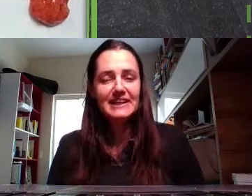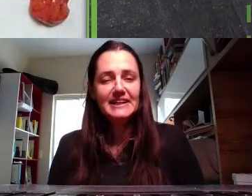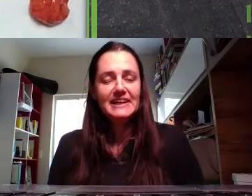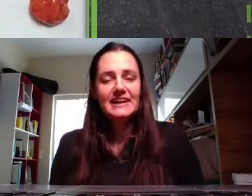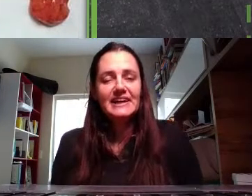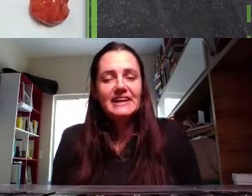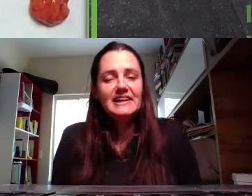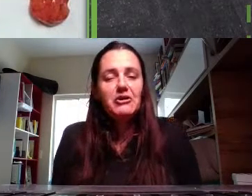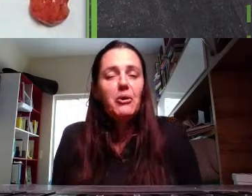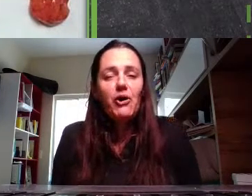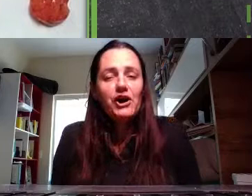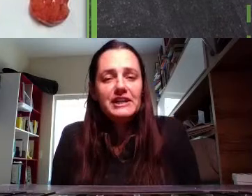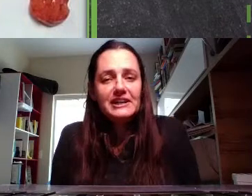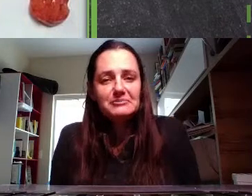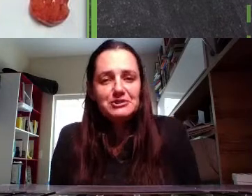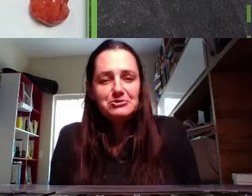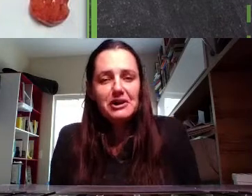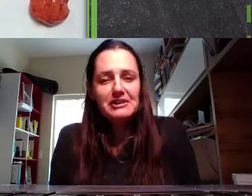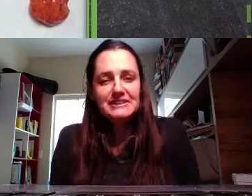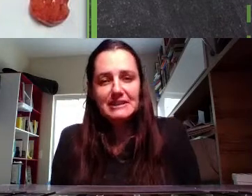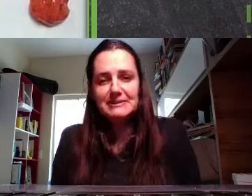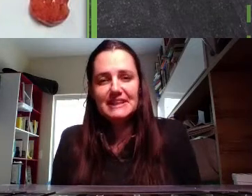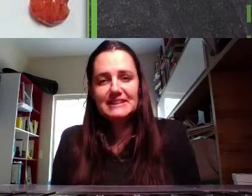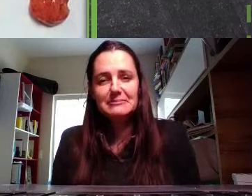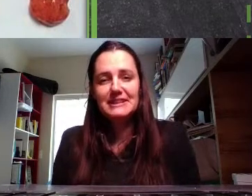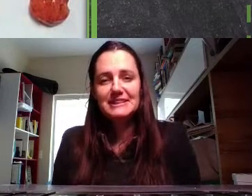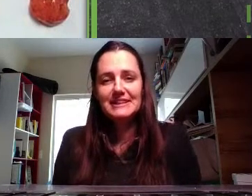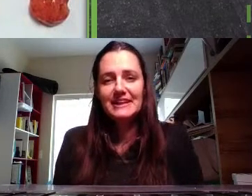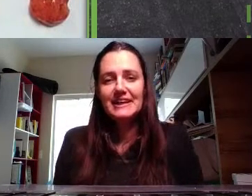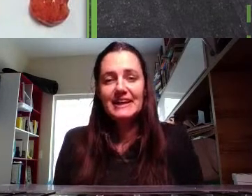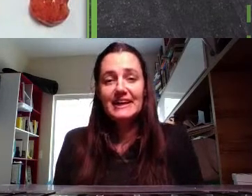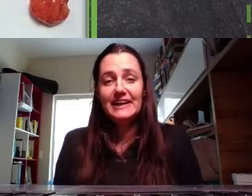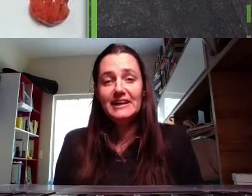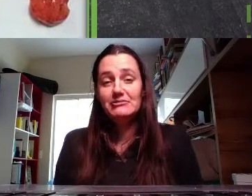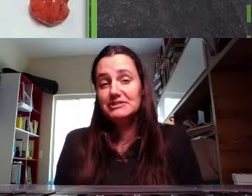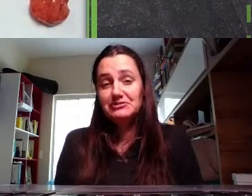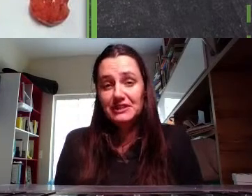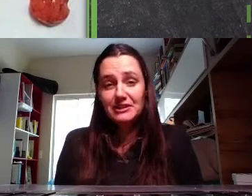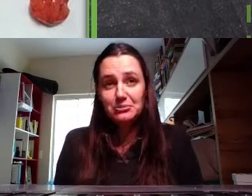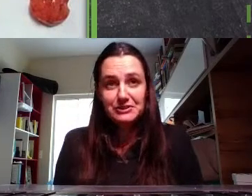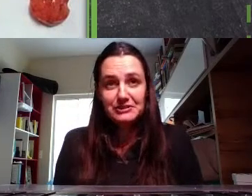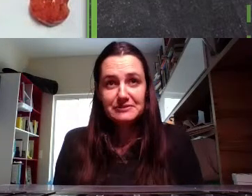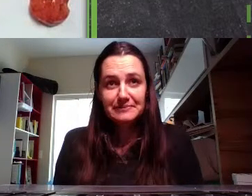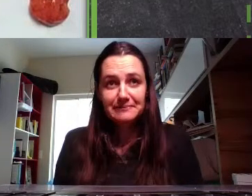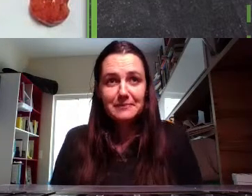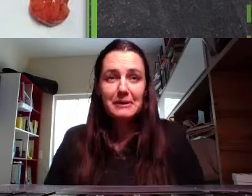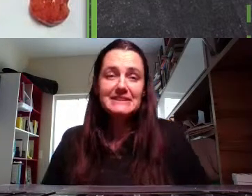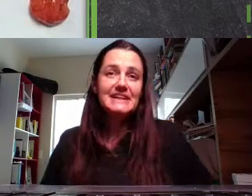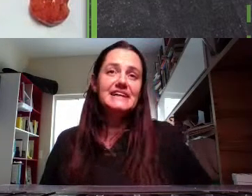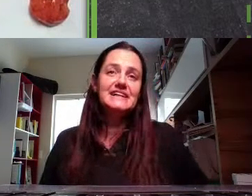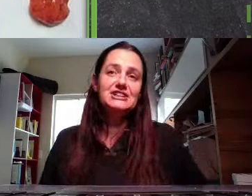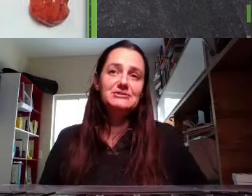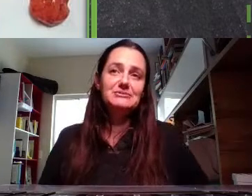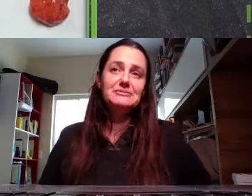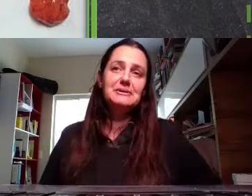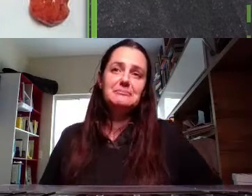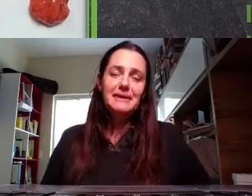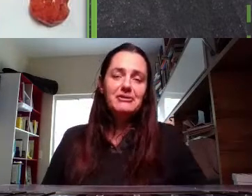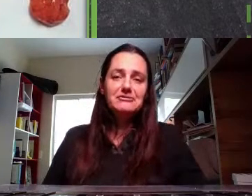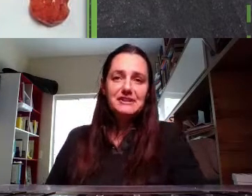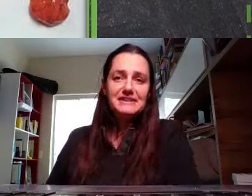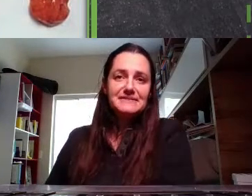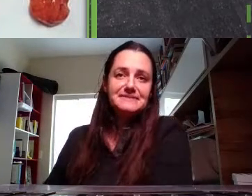tem aquela cólica menstrual, ela sabe exatamente onde fica o útero. Mas é na